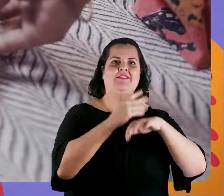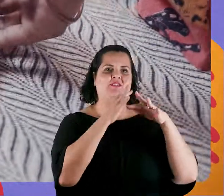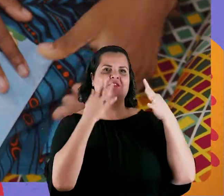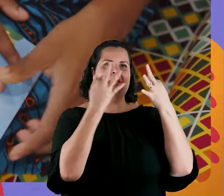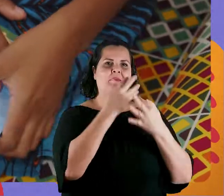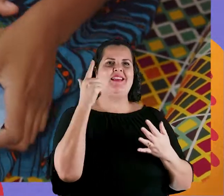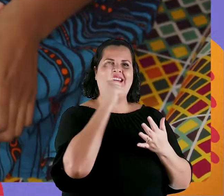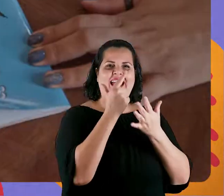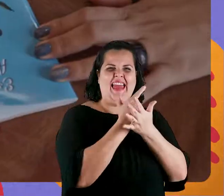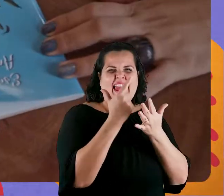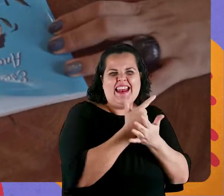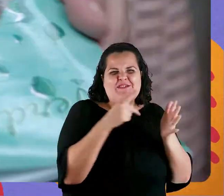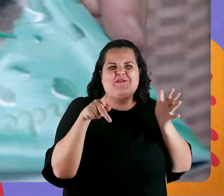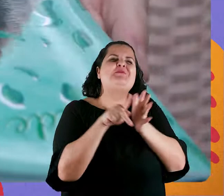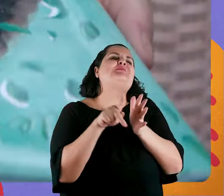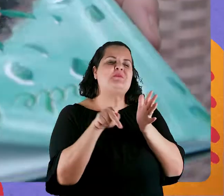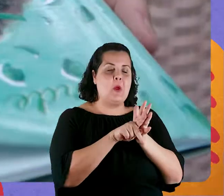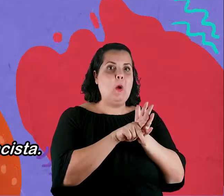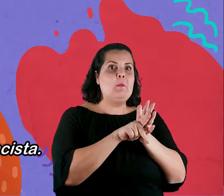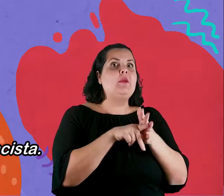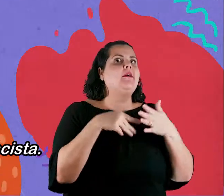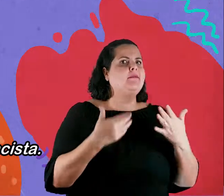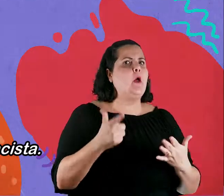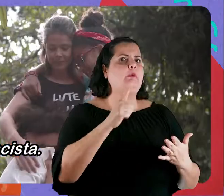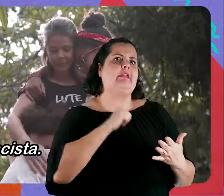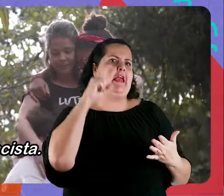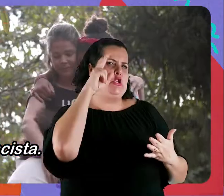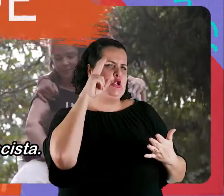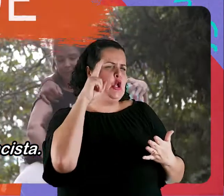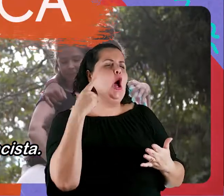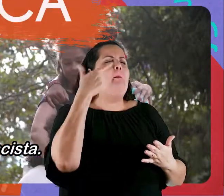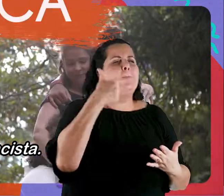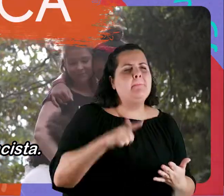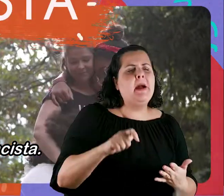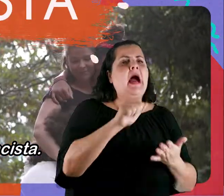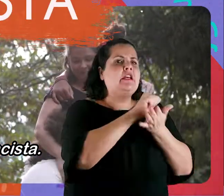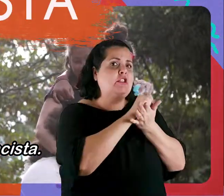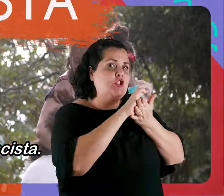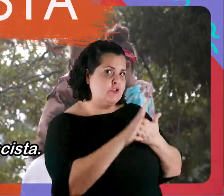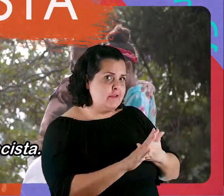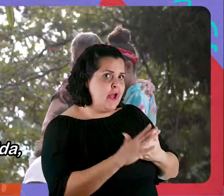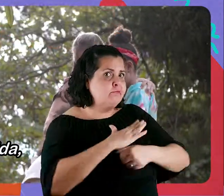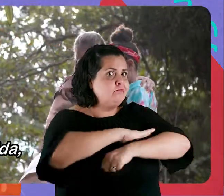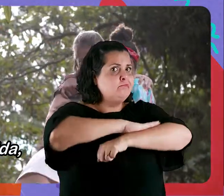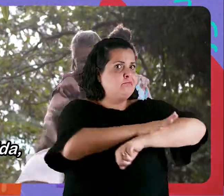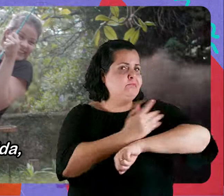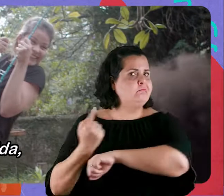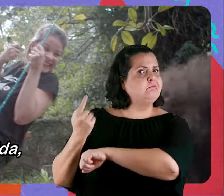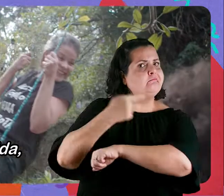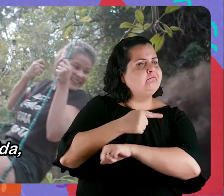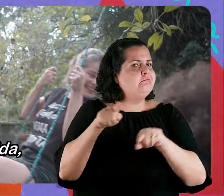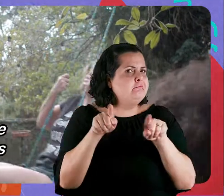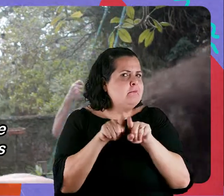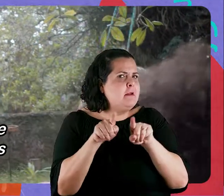Família recebe em casa um livro feito especialmente para a série como a história lúdica e uma atividade pedagógica anti-racista e para